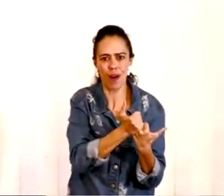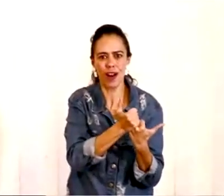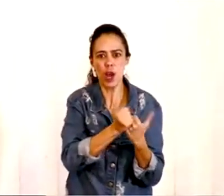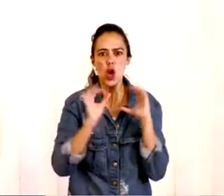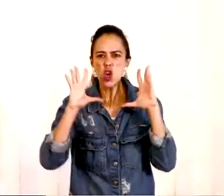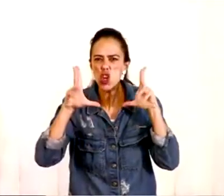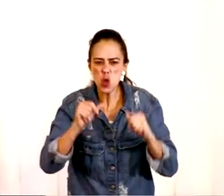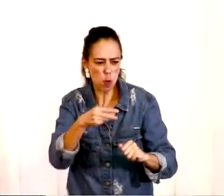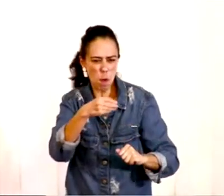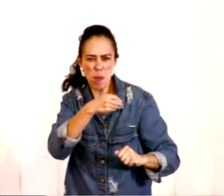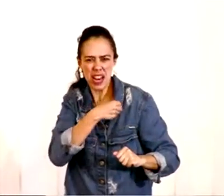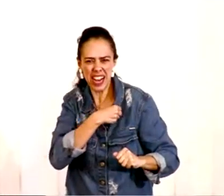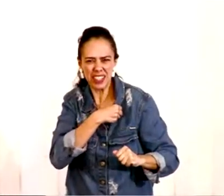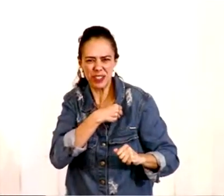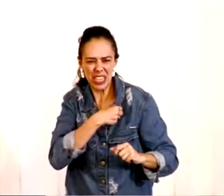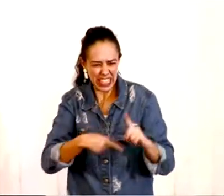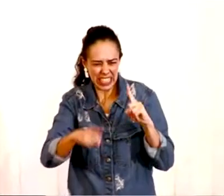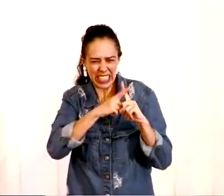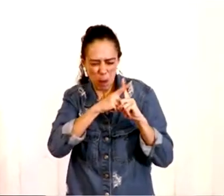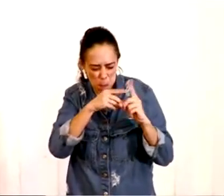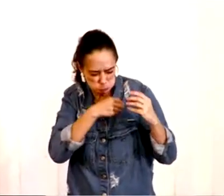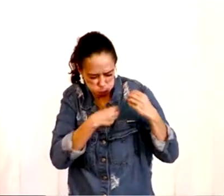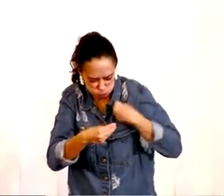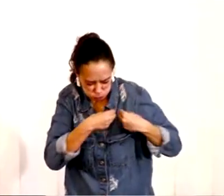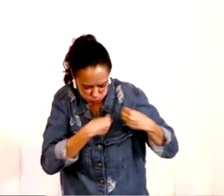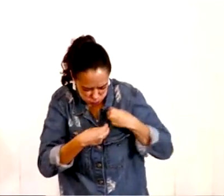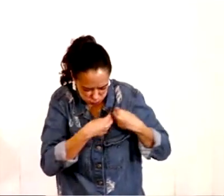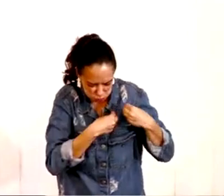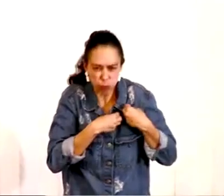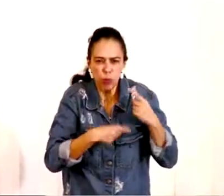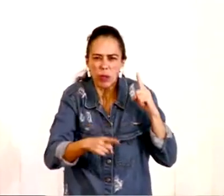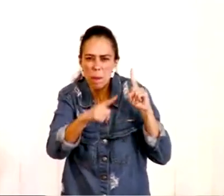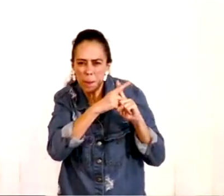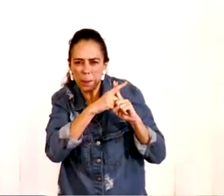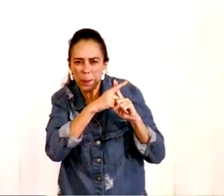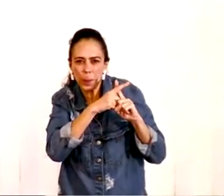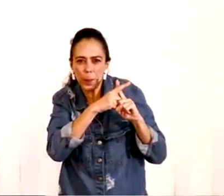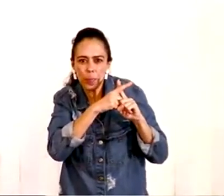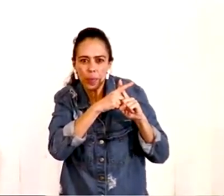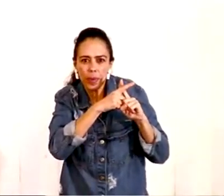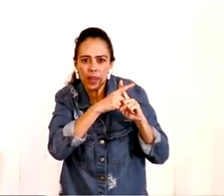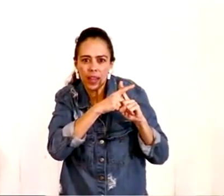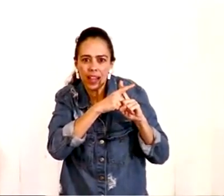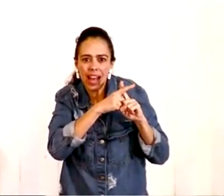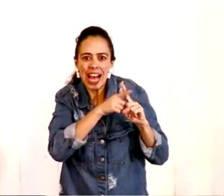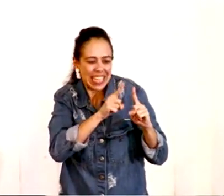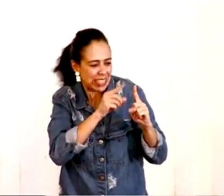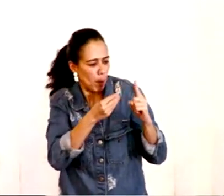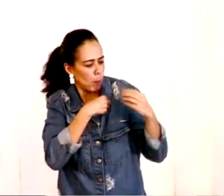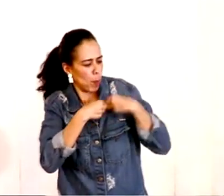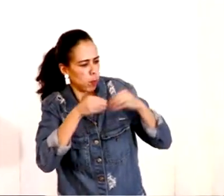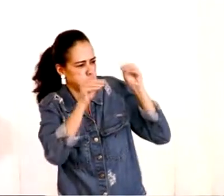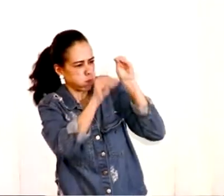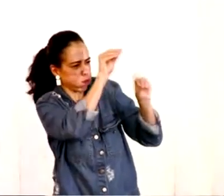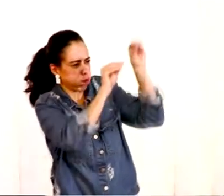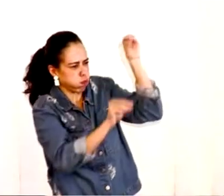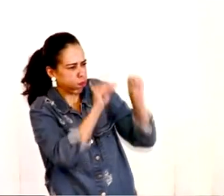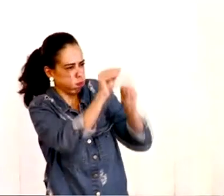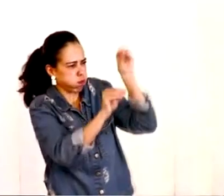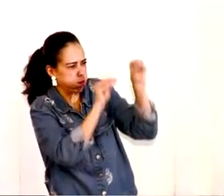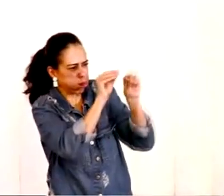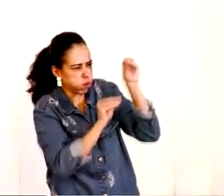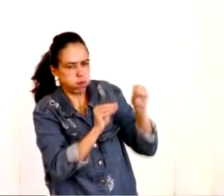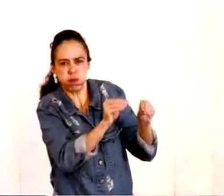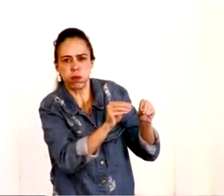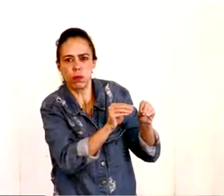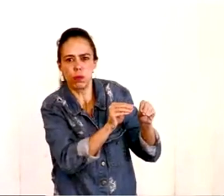Romanos 8:1 pode dizer que já não há condenação para aqueles que estão em Cristo Jesus. Por quê? Porque o sangue de Jesus, seu